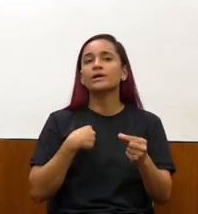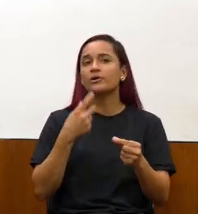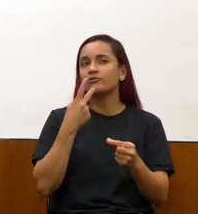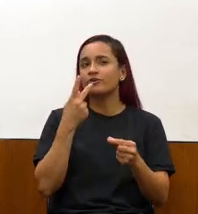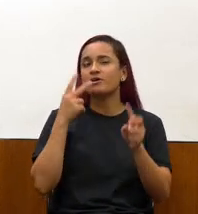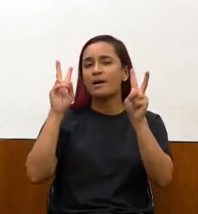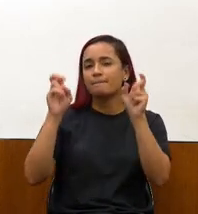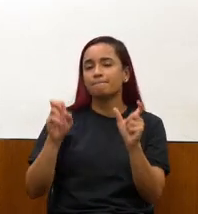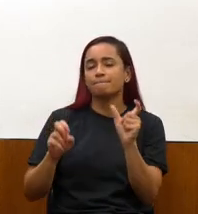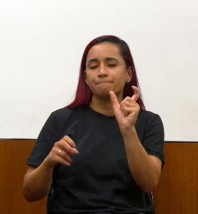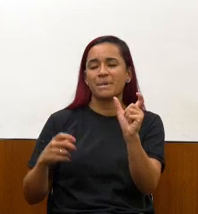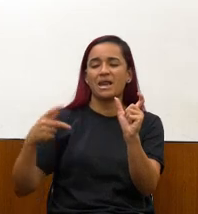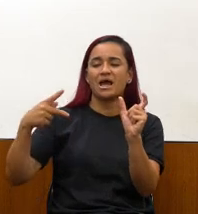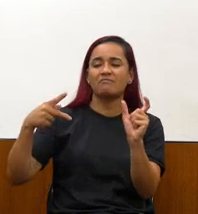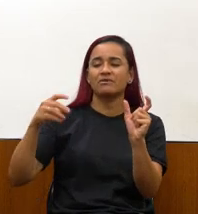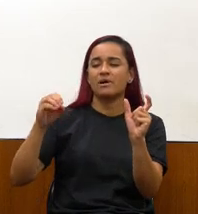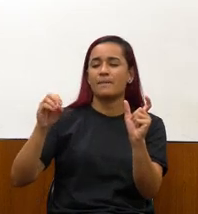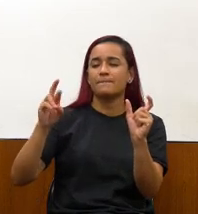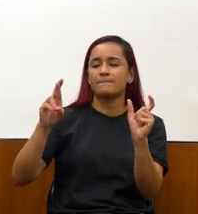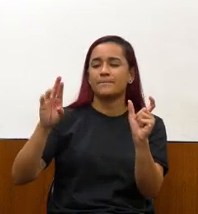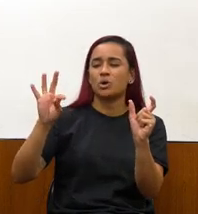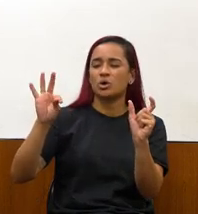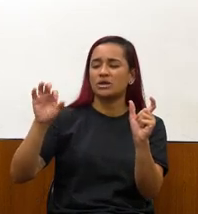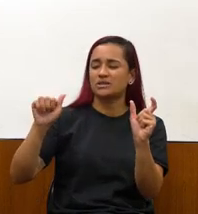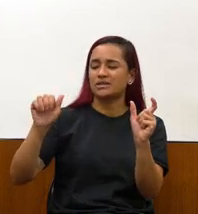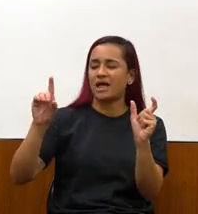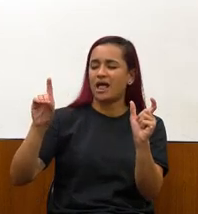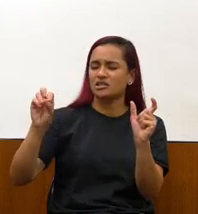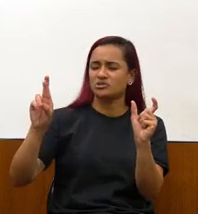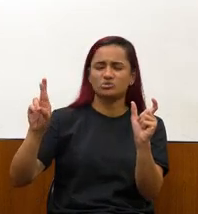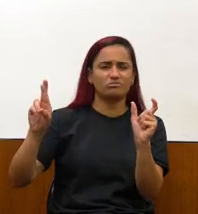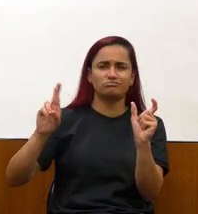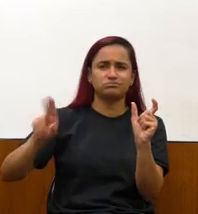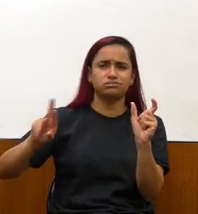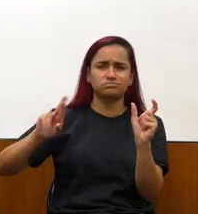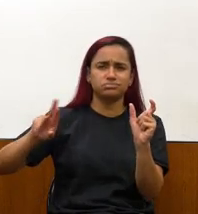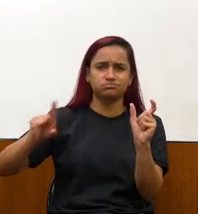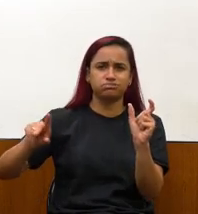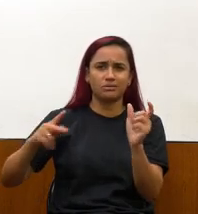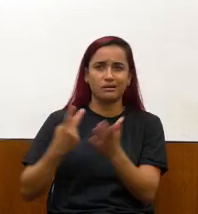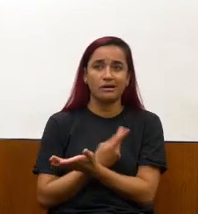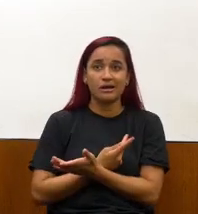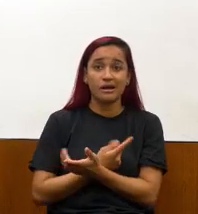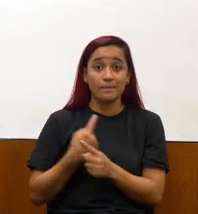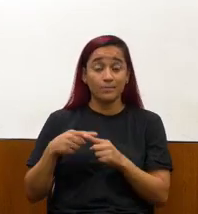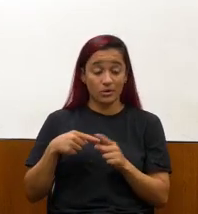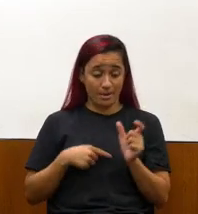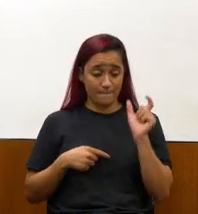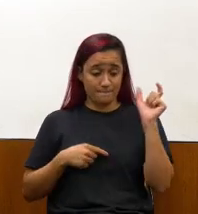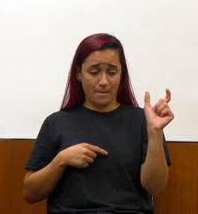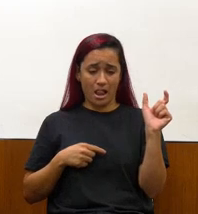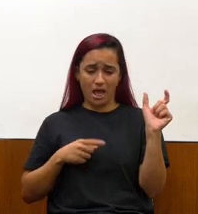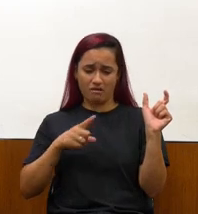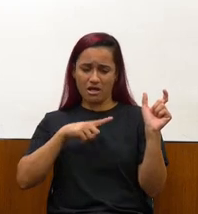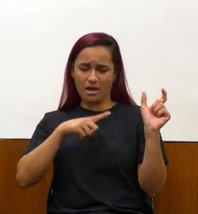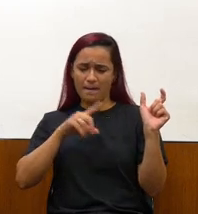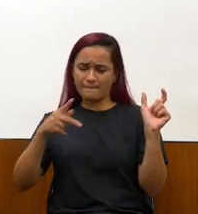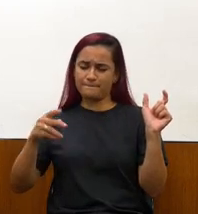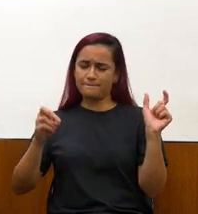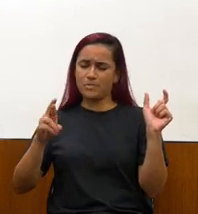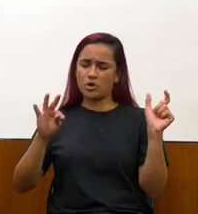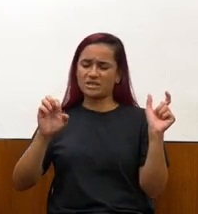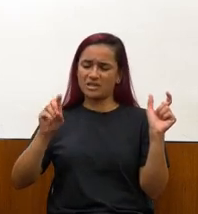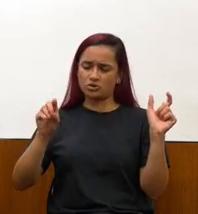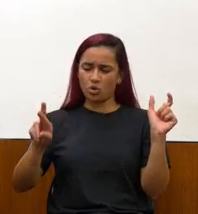família, porque ela não quer um filho portador de nada. Se eu falo que é uma pessoa portadora de síndrome de Down,